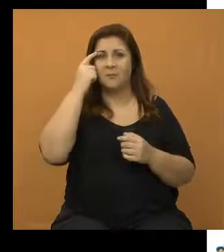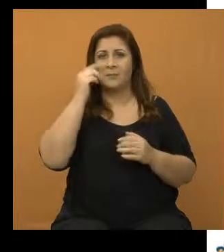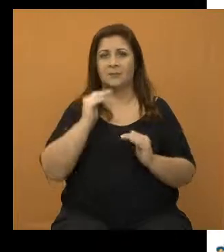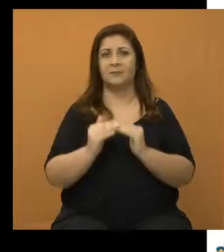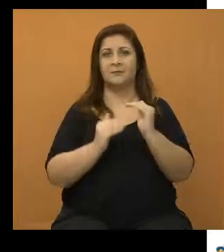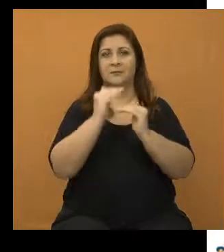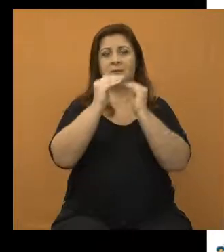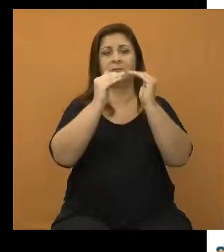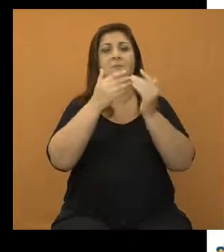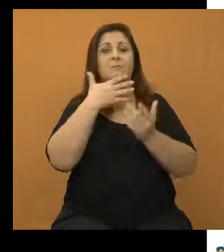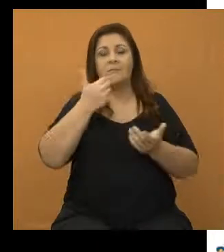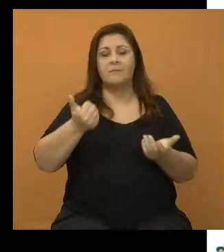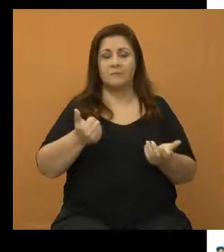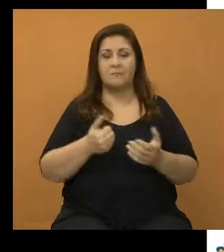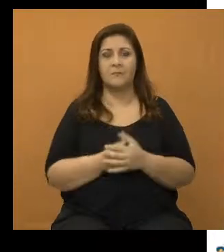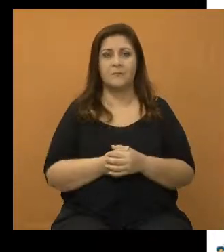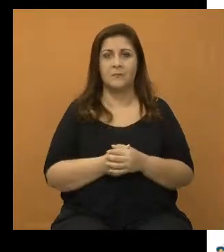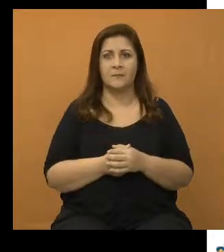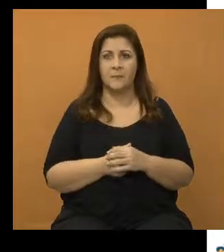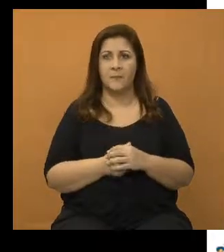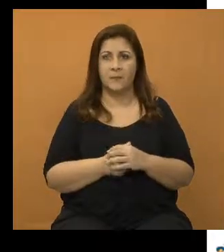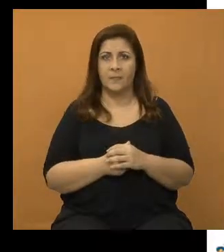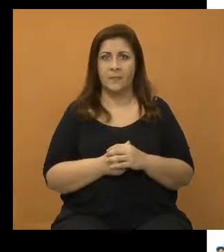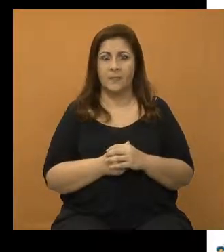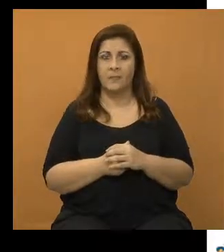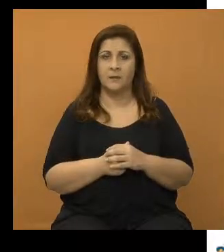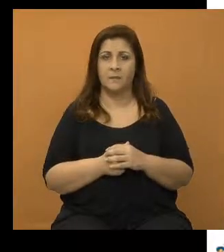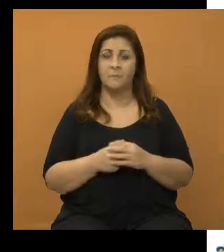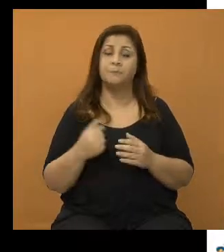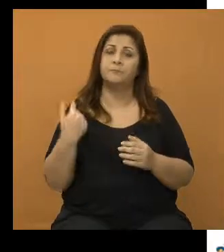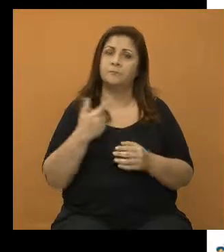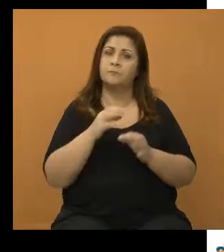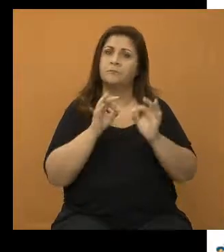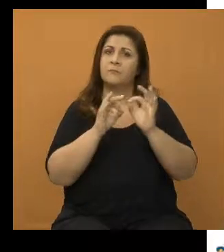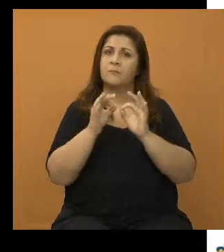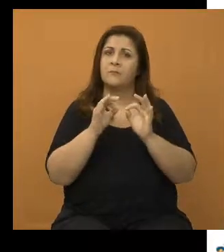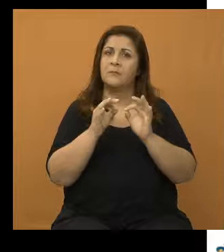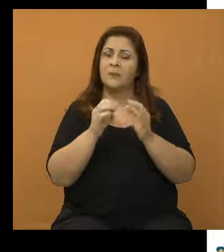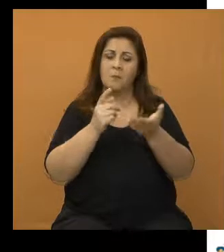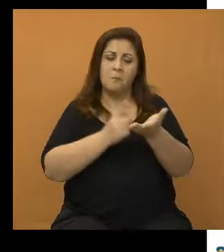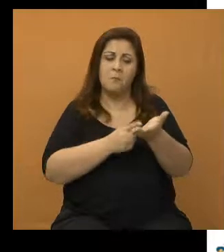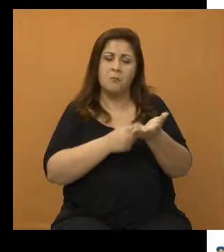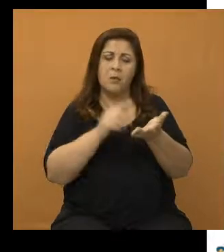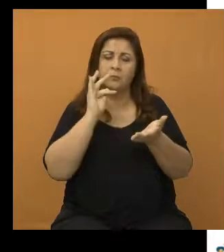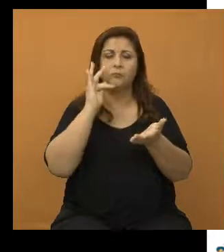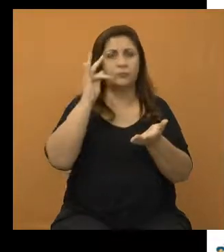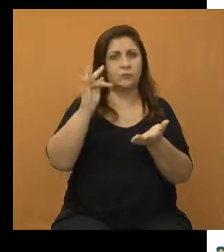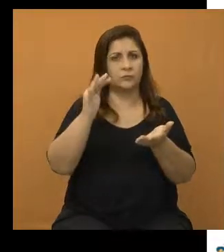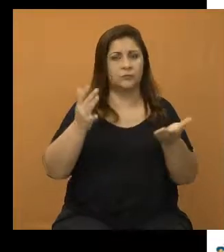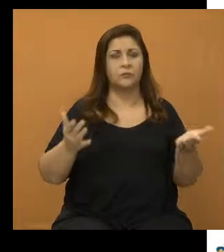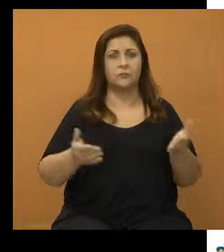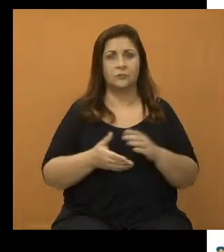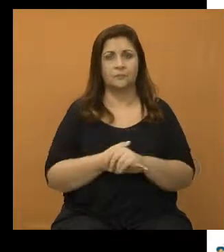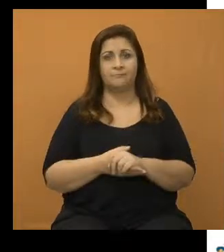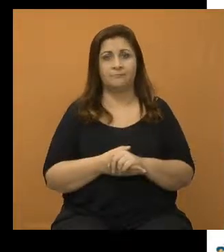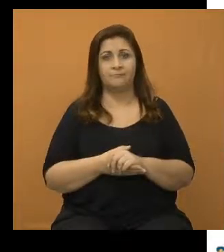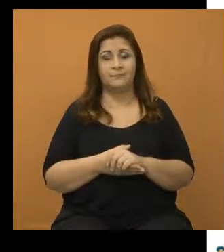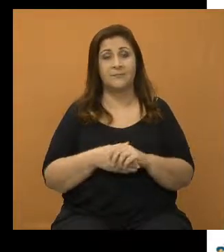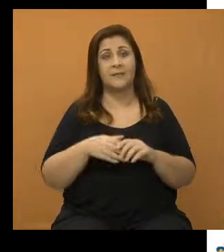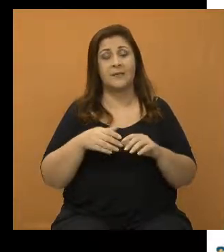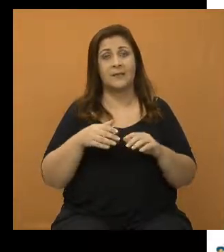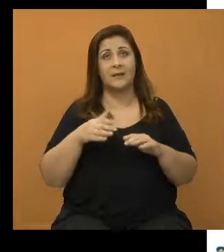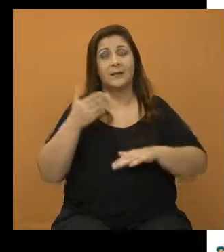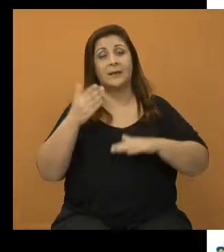mais. Então, nessa perspectiva, foram realizadas uma projeção um pouco maior de receitas, que talvez na LOA a gente tenha que